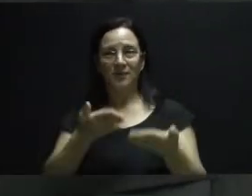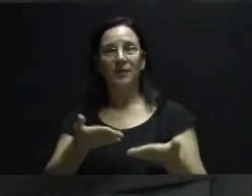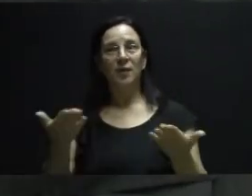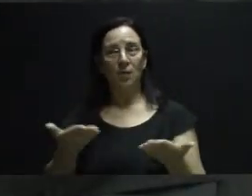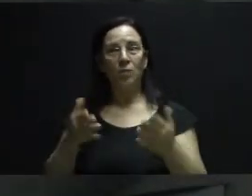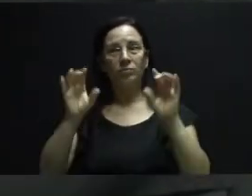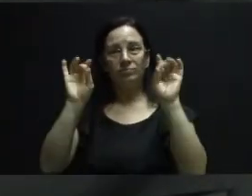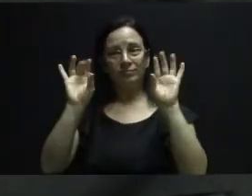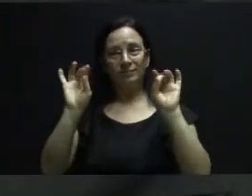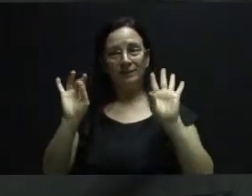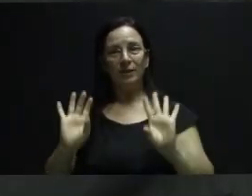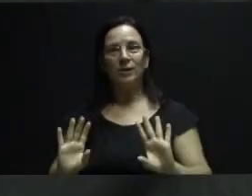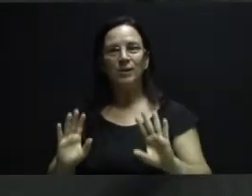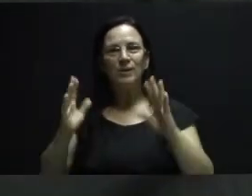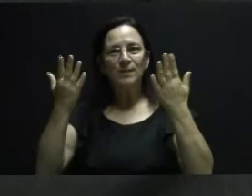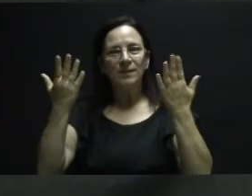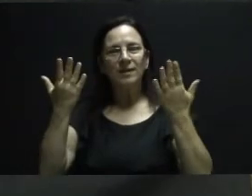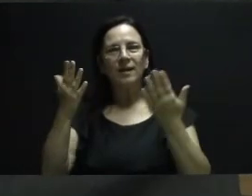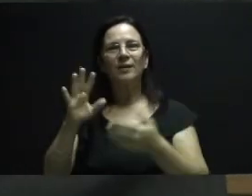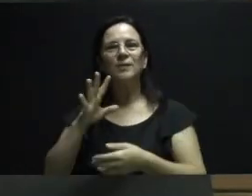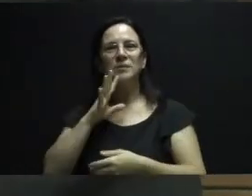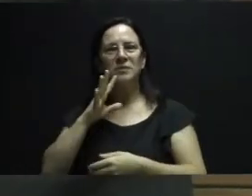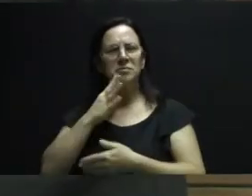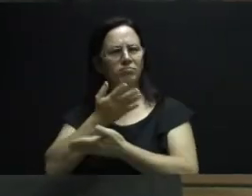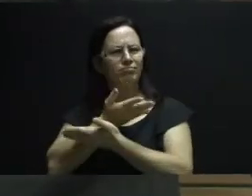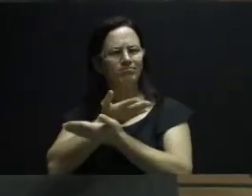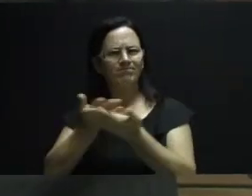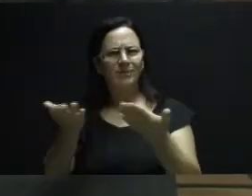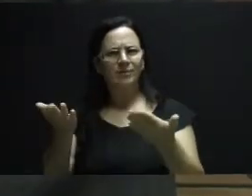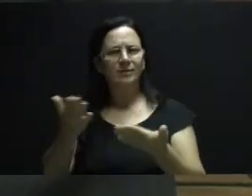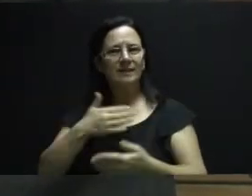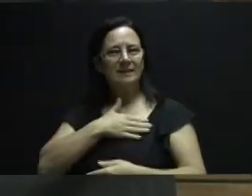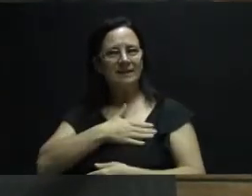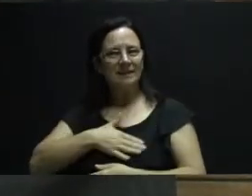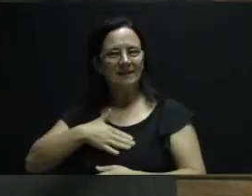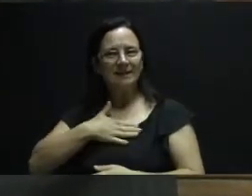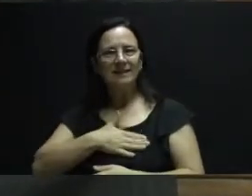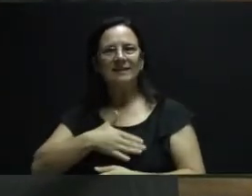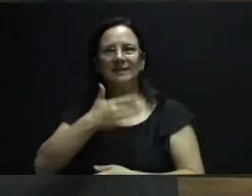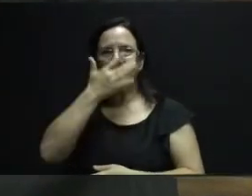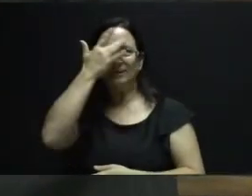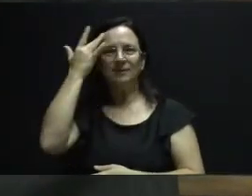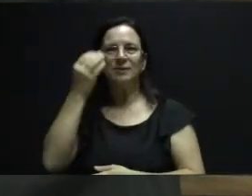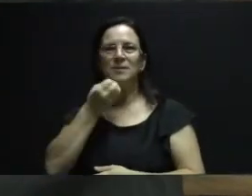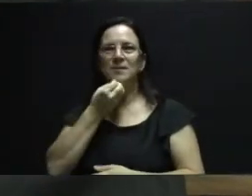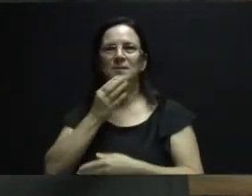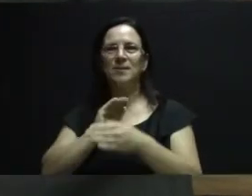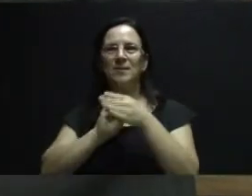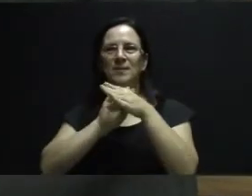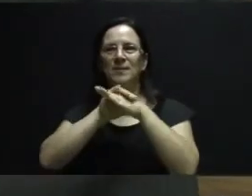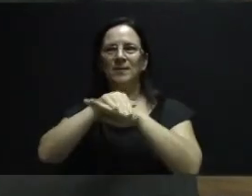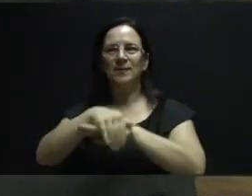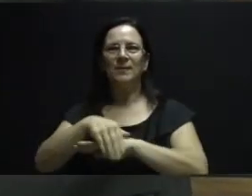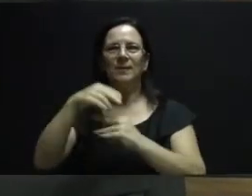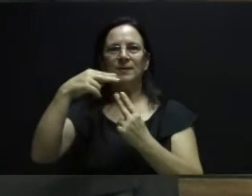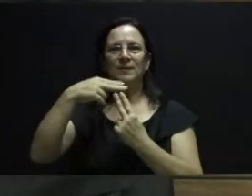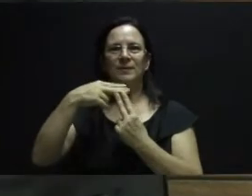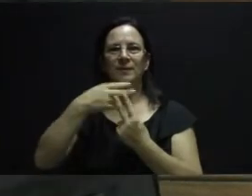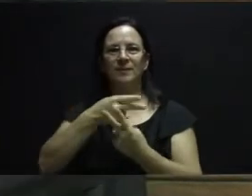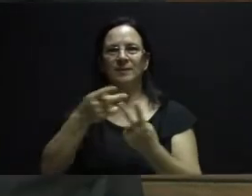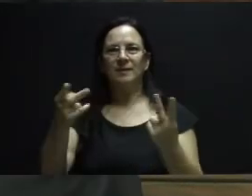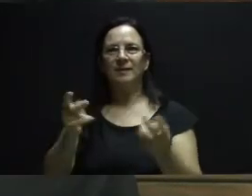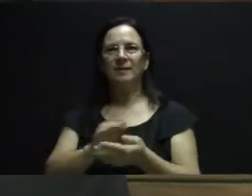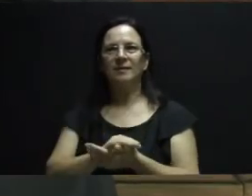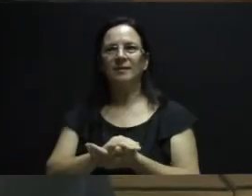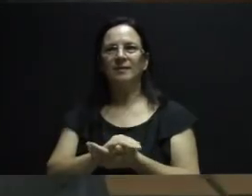e ainda com direito a homenagem, reconhecimento, gratidão de um dos homenageados. Seja bem-vindo, boa noite, à TV Câmara, ao seu dispor.